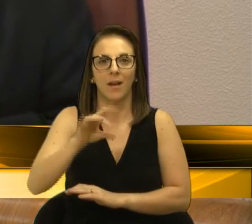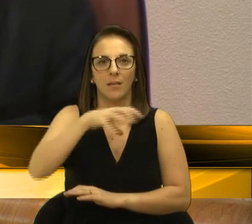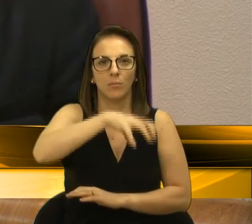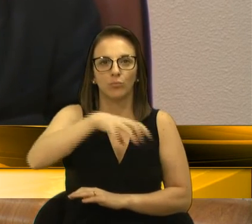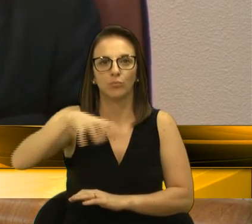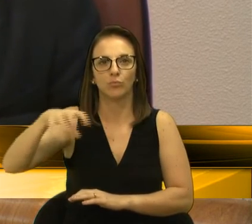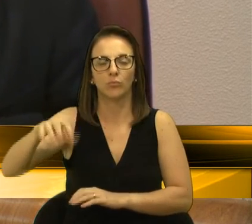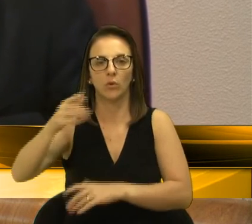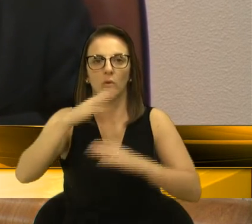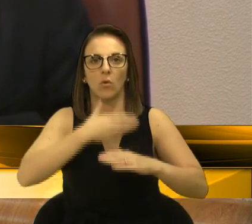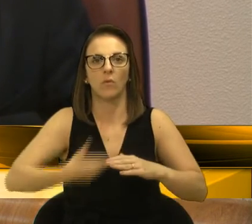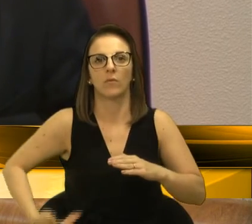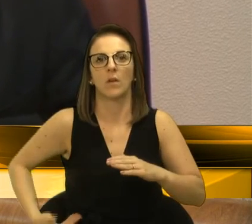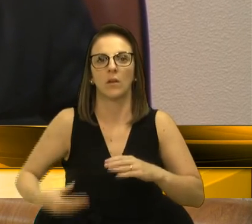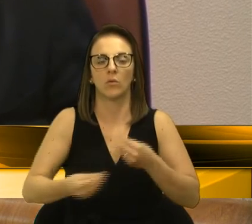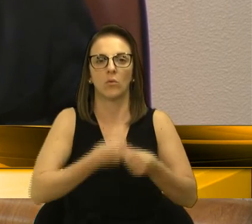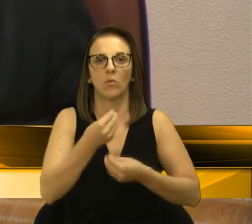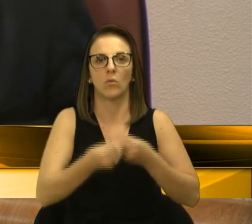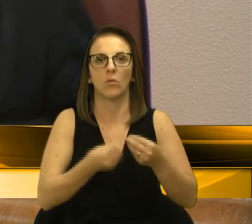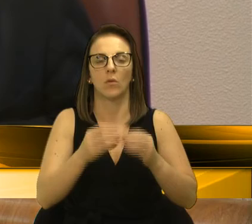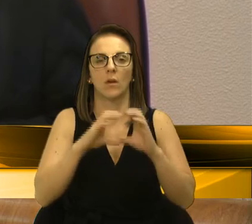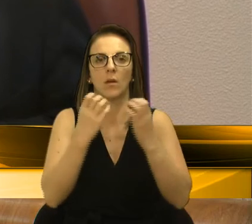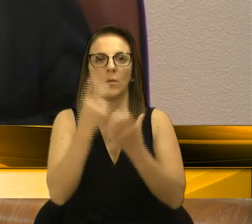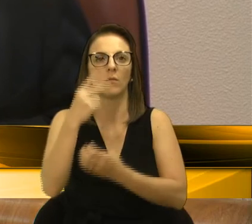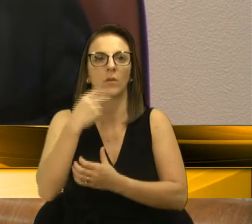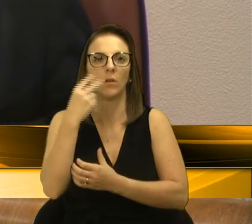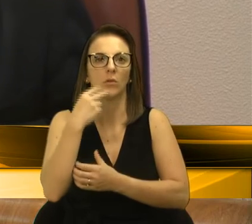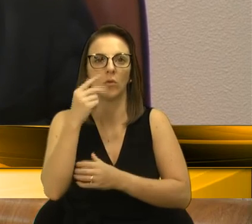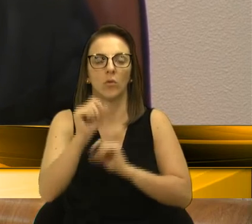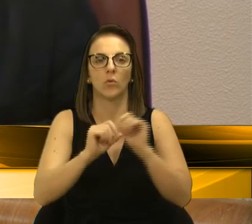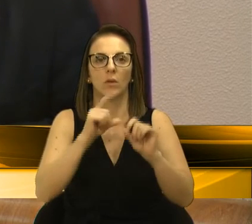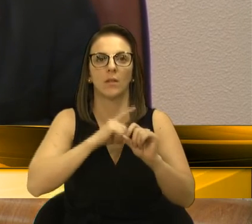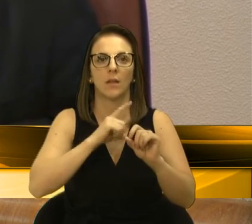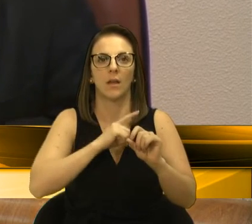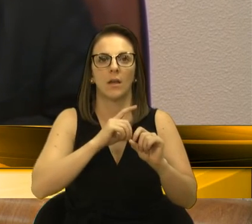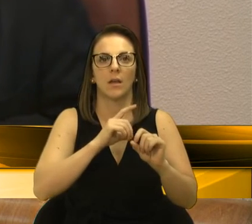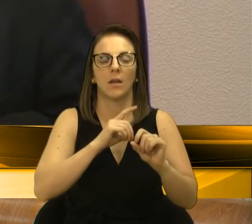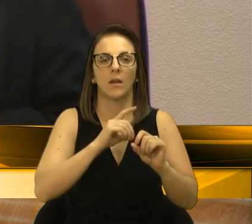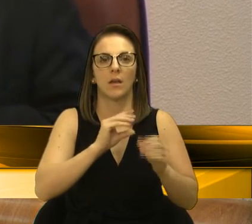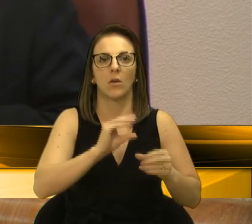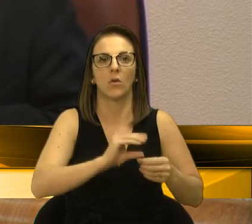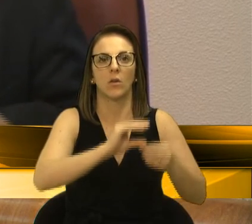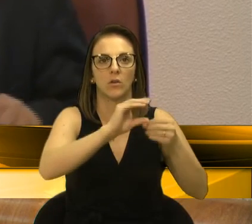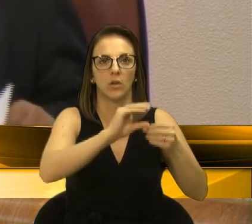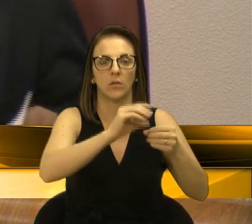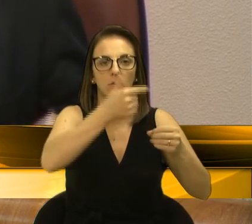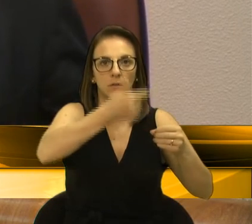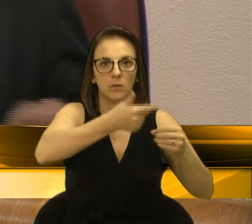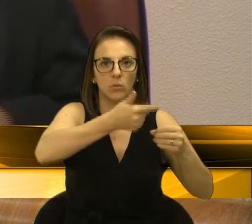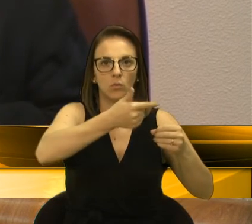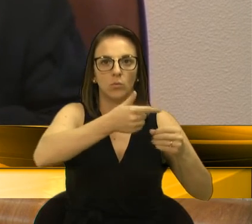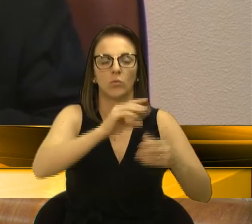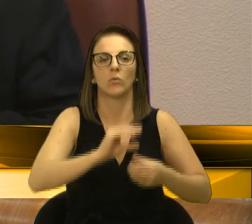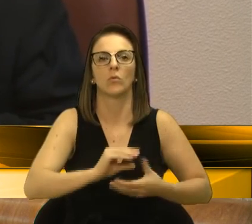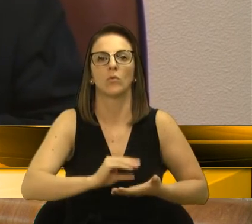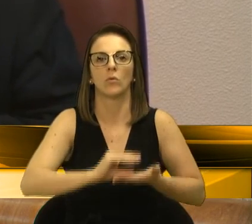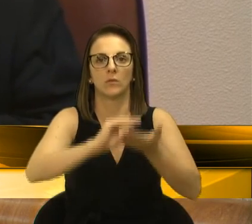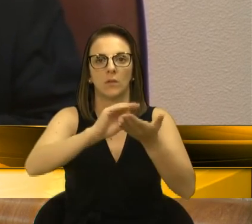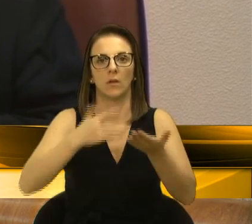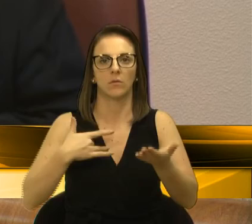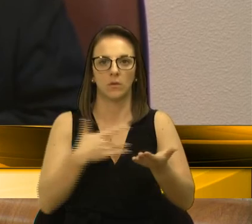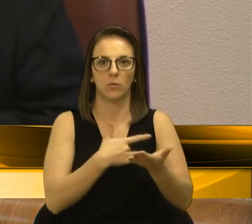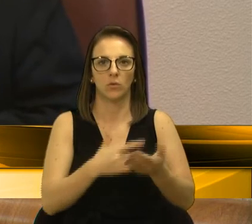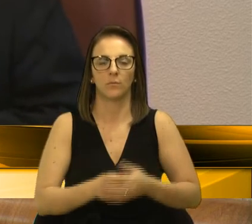das funções do Poder Legislativo, com as seguintes intenções colegiadas. Inciso 2º, o Conselho de Saúde. Em